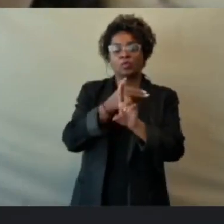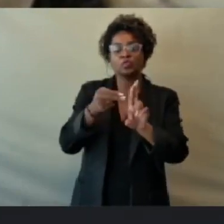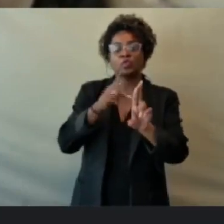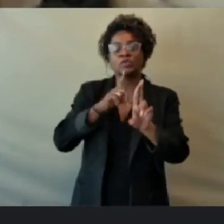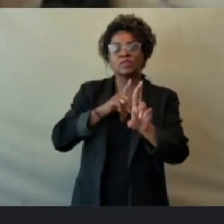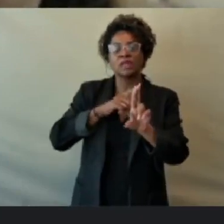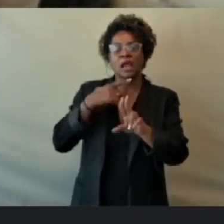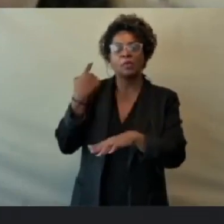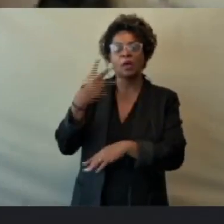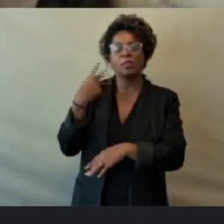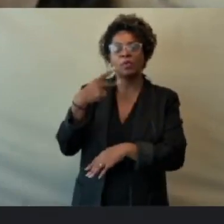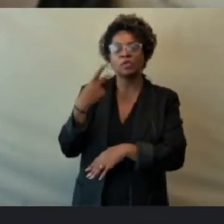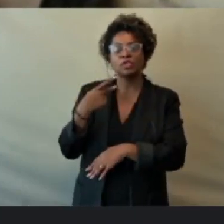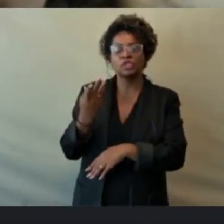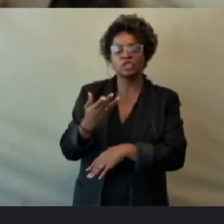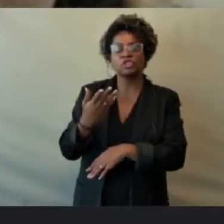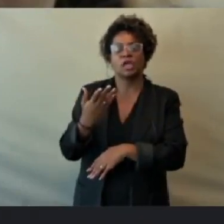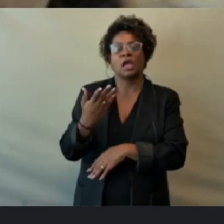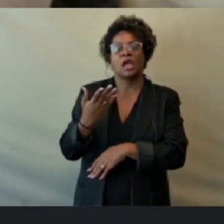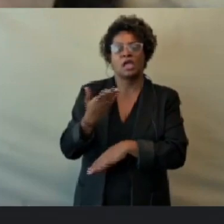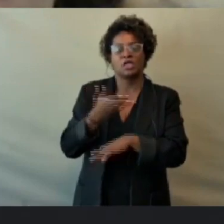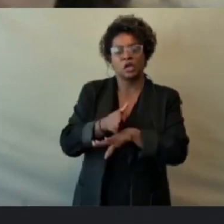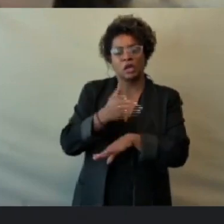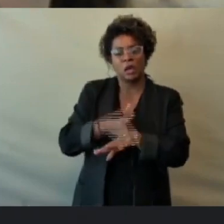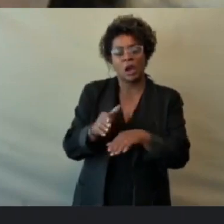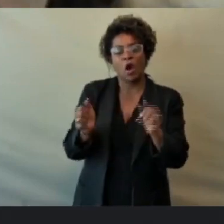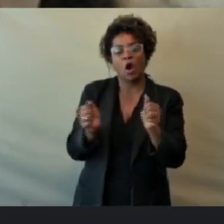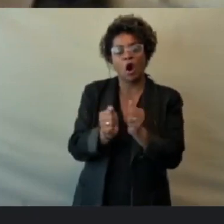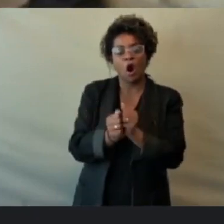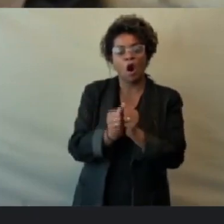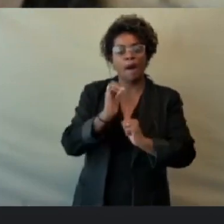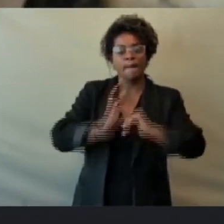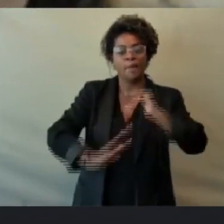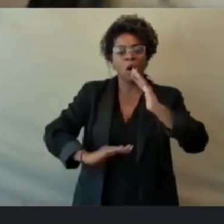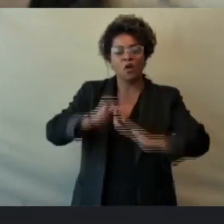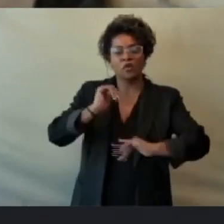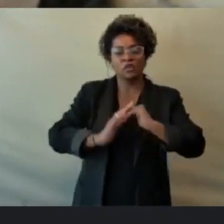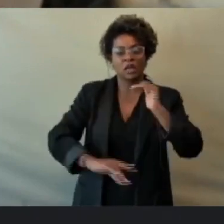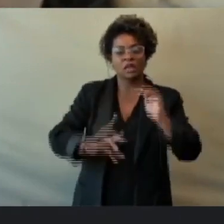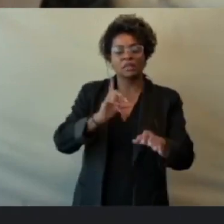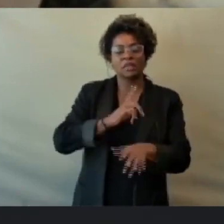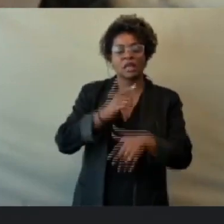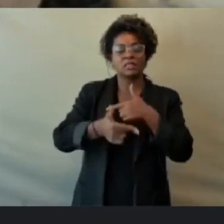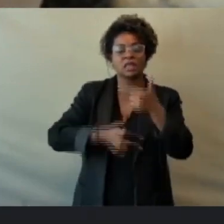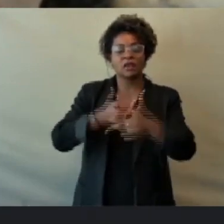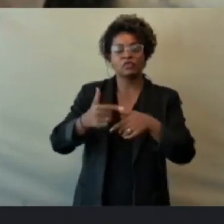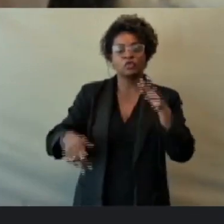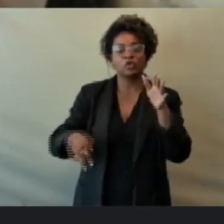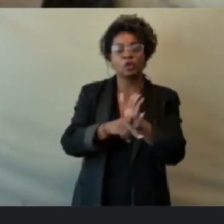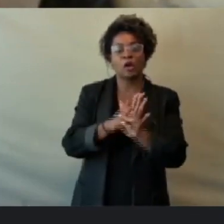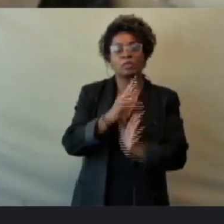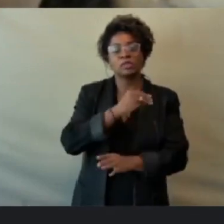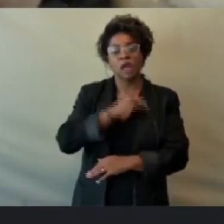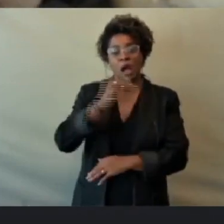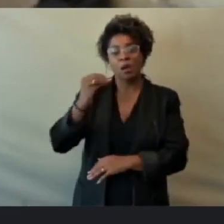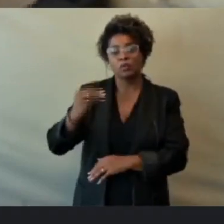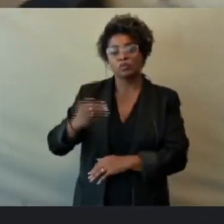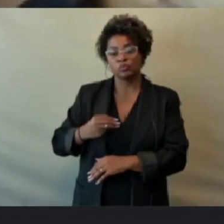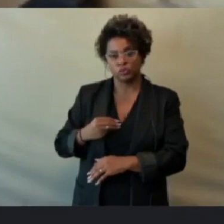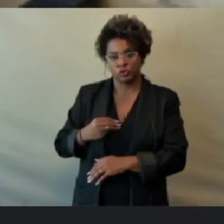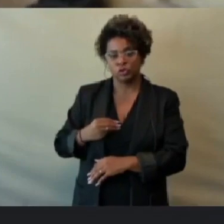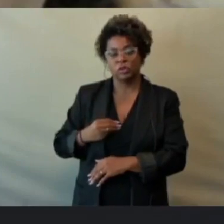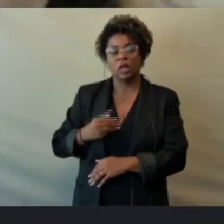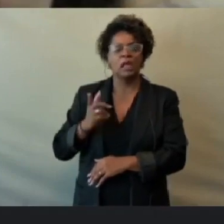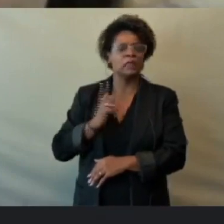APS para prestar os serviços de saúde e que tem toda ali uma organização